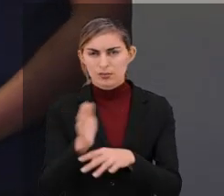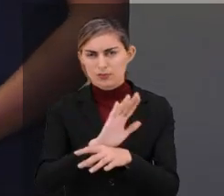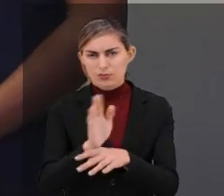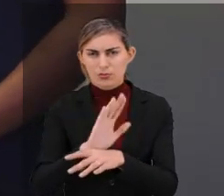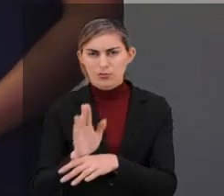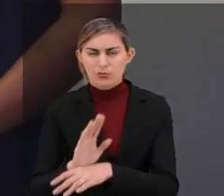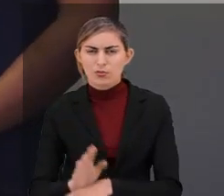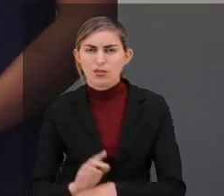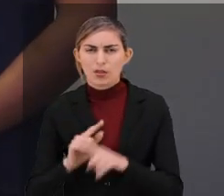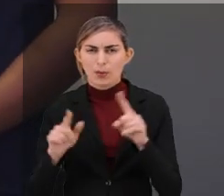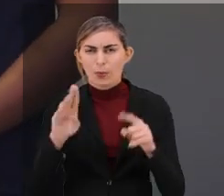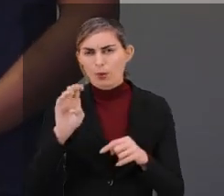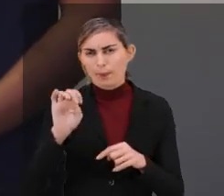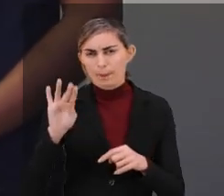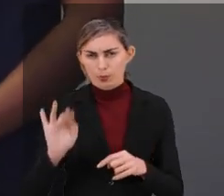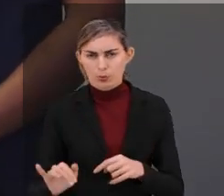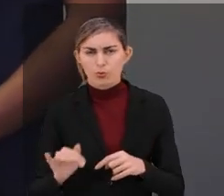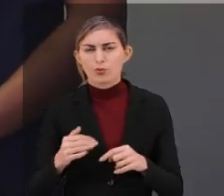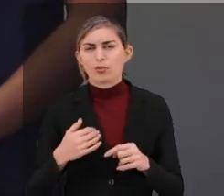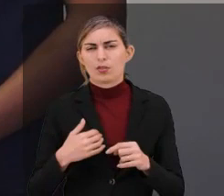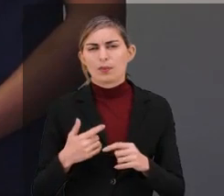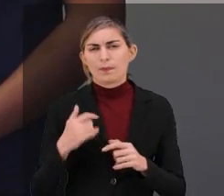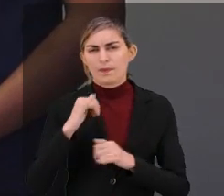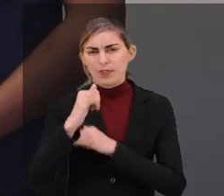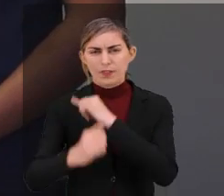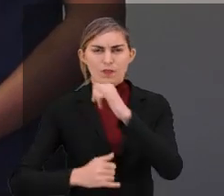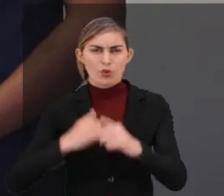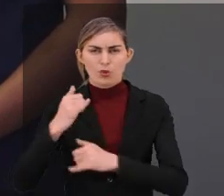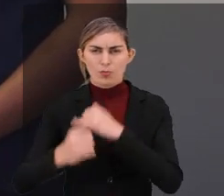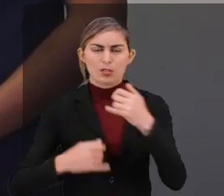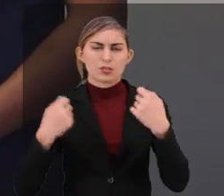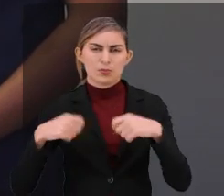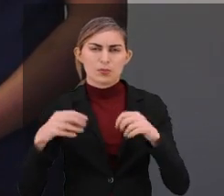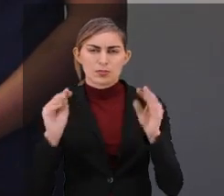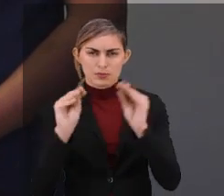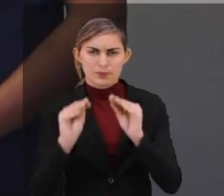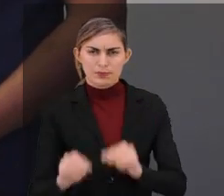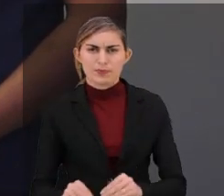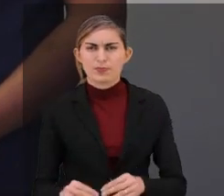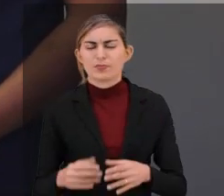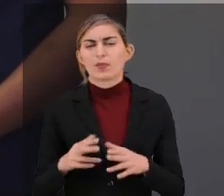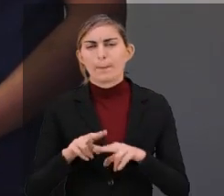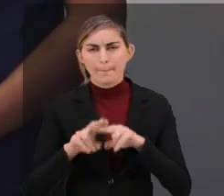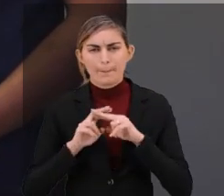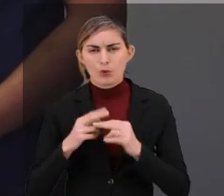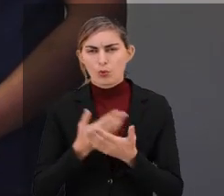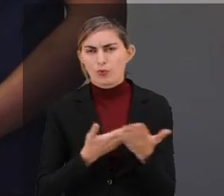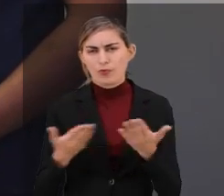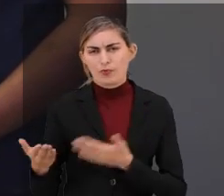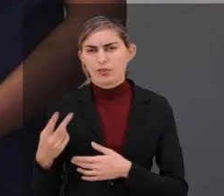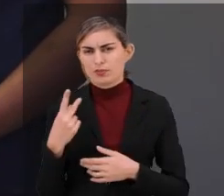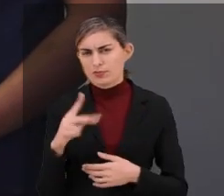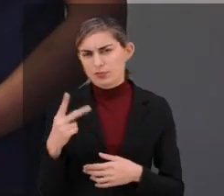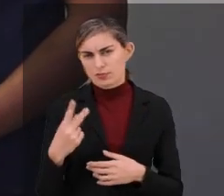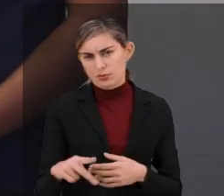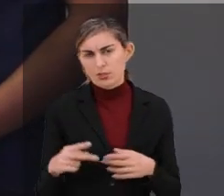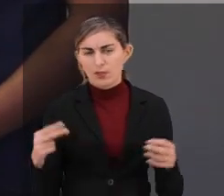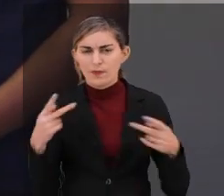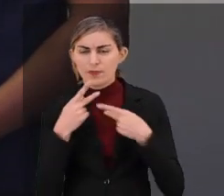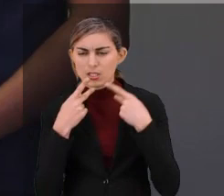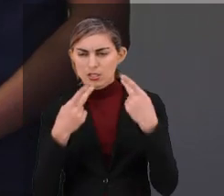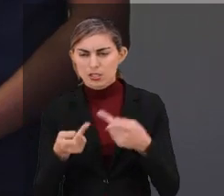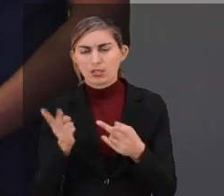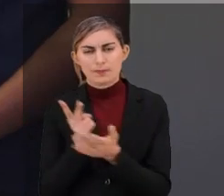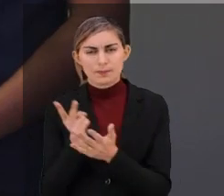videoaulas, mas ao e-book. Boa parte das informações que a gente precisa estão lá. Então, por isso eu convido você a